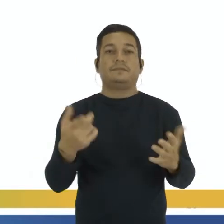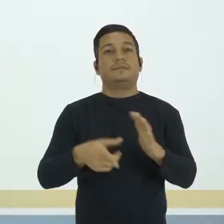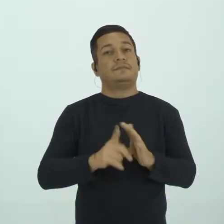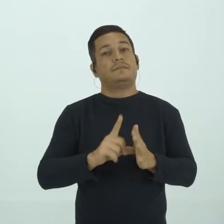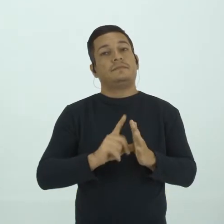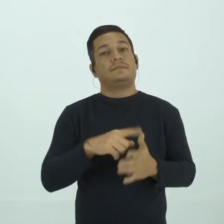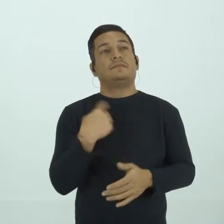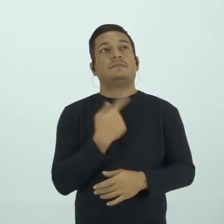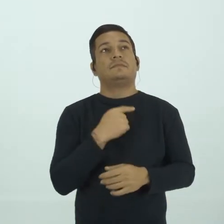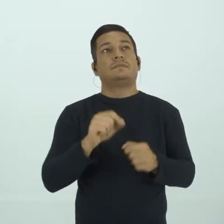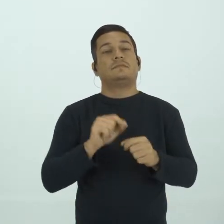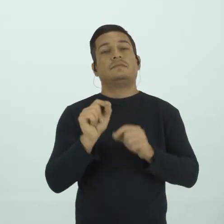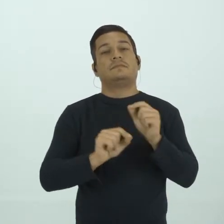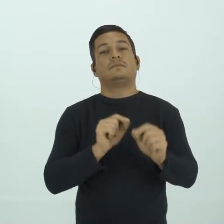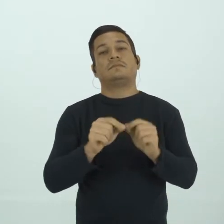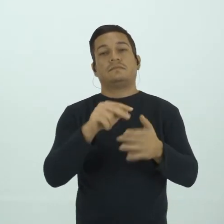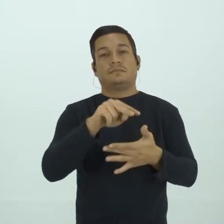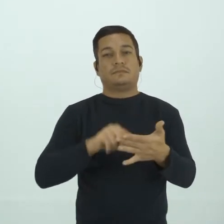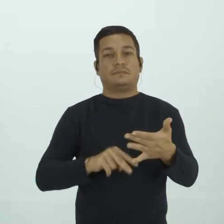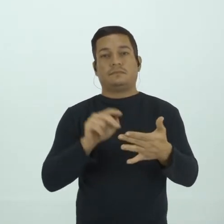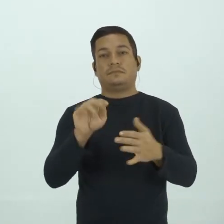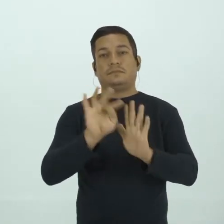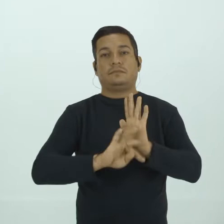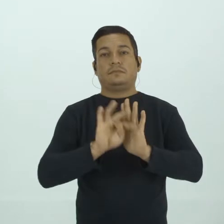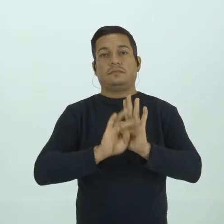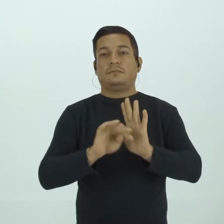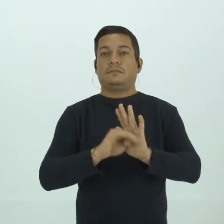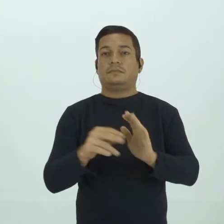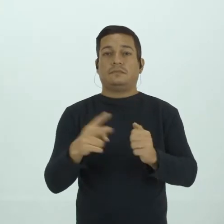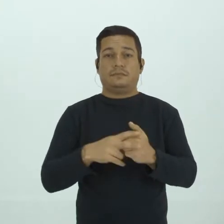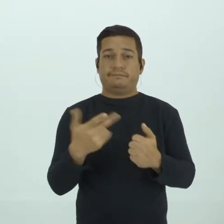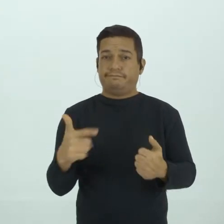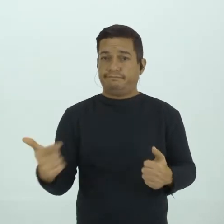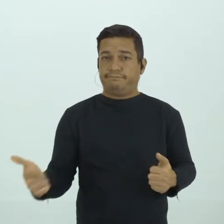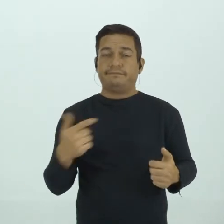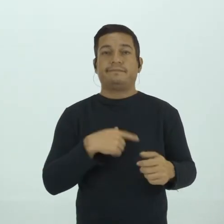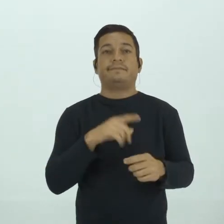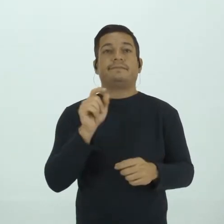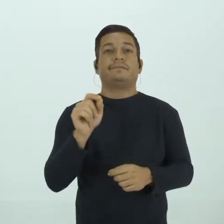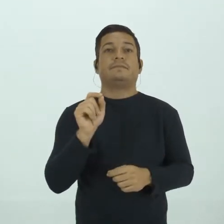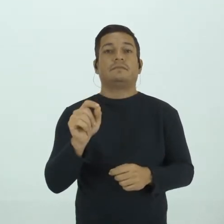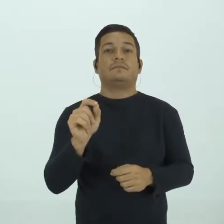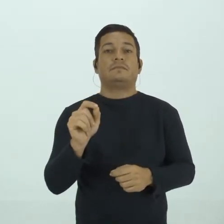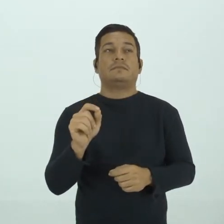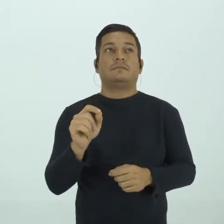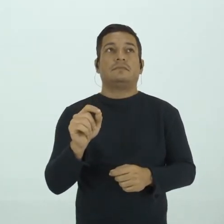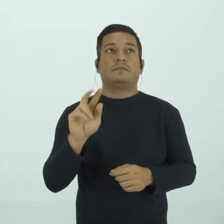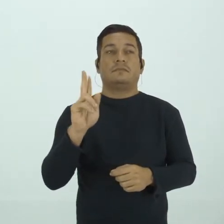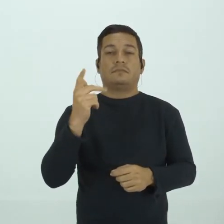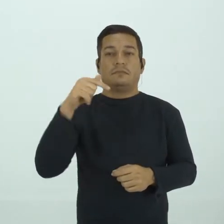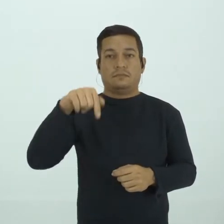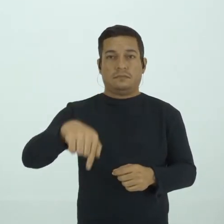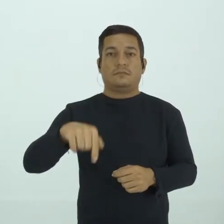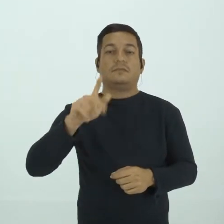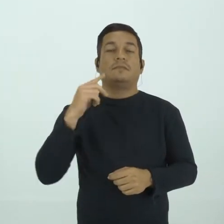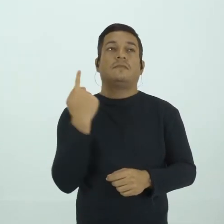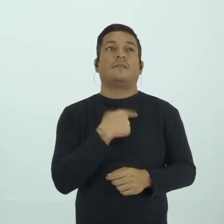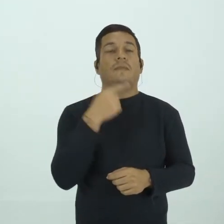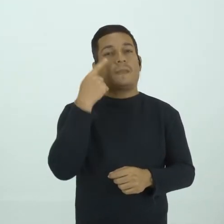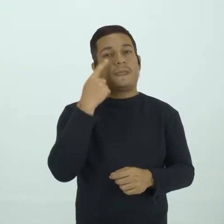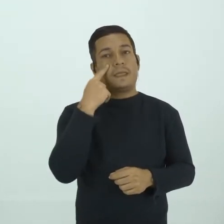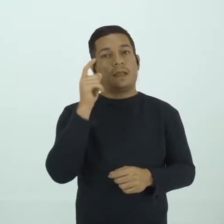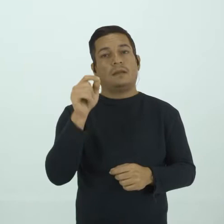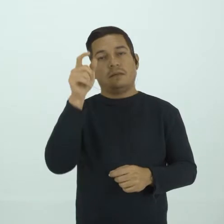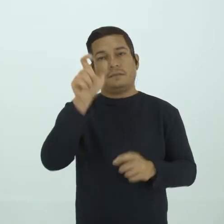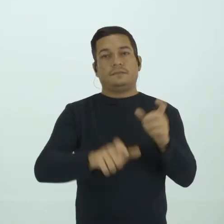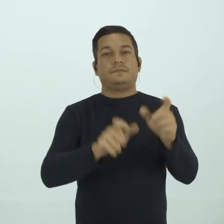de nós fazermos aí a leitura do texto não verbal constituinte da HQ, só por nós vermos os